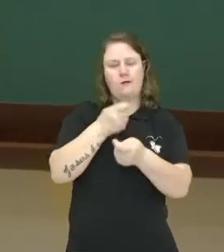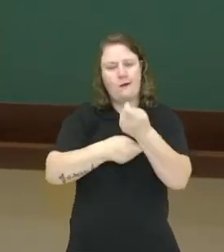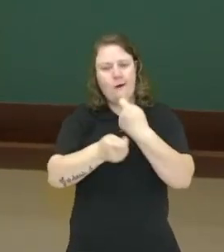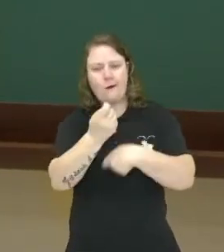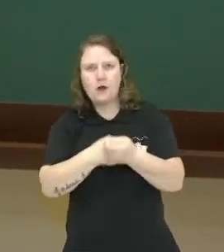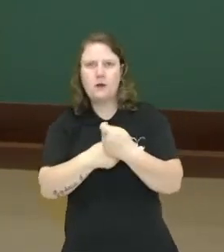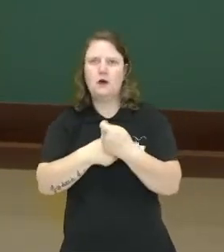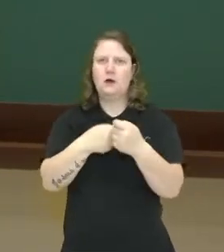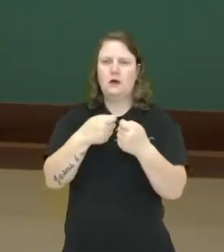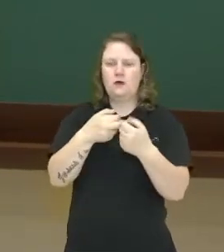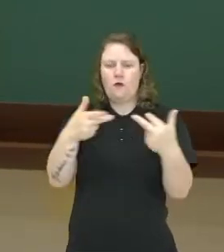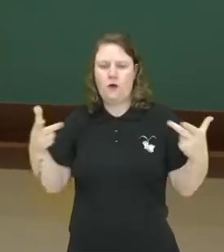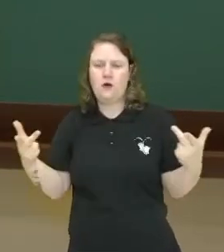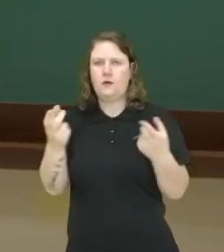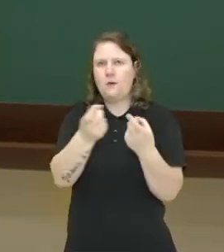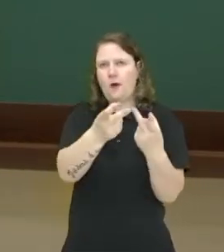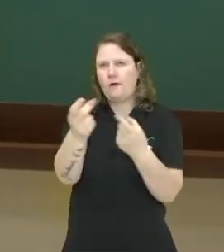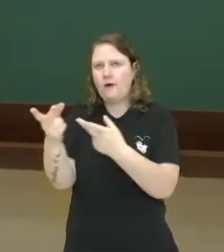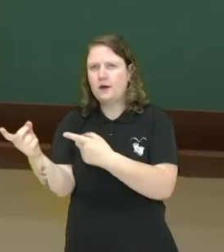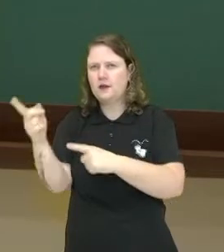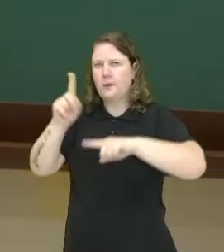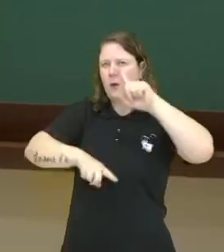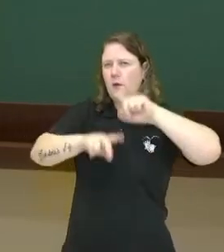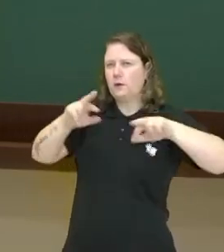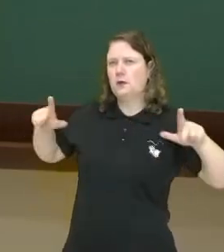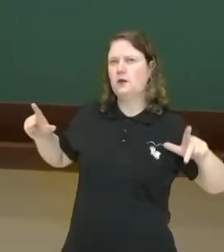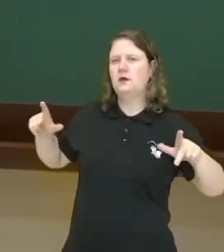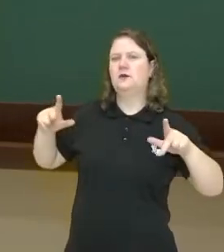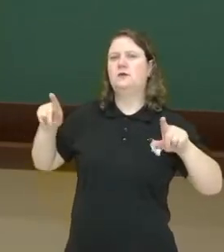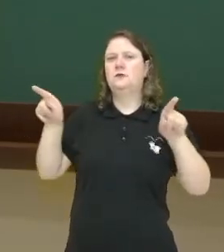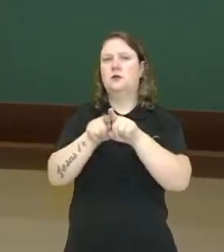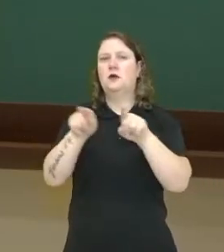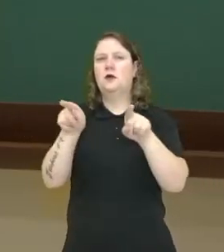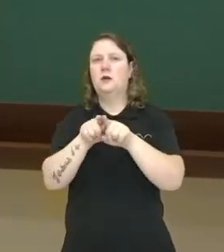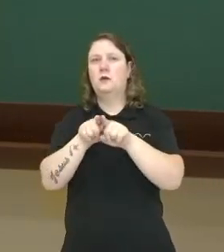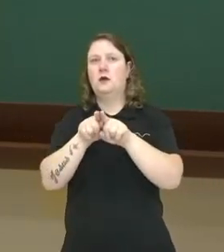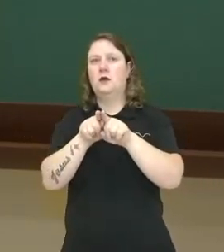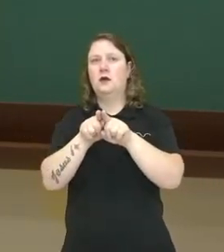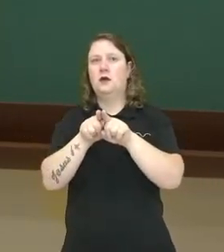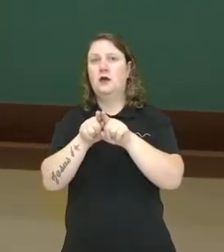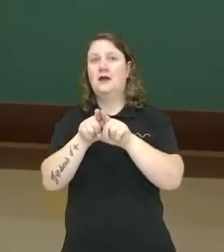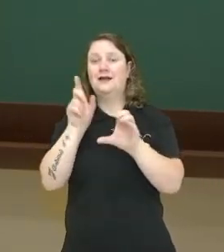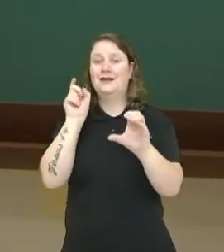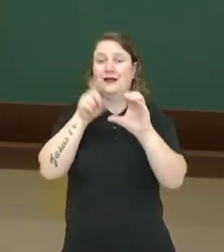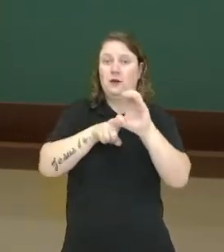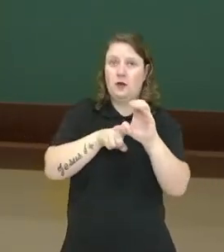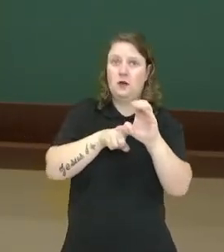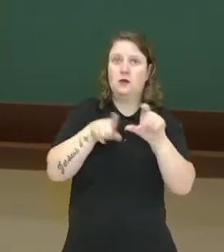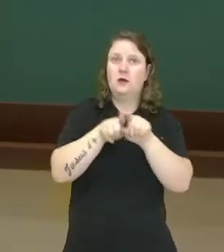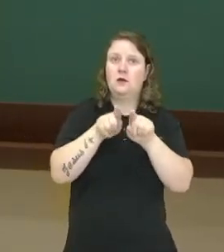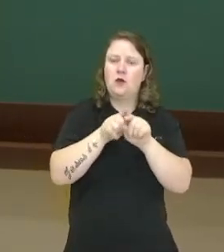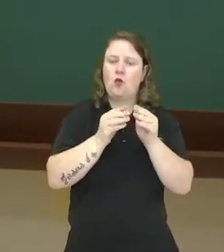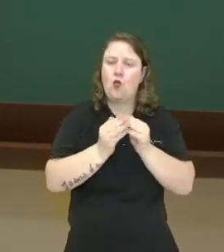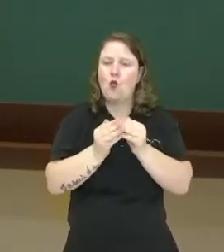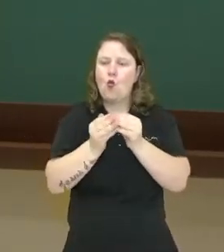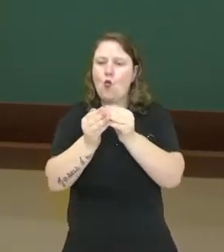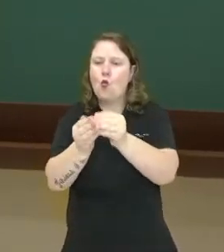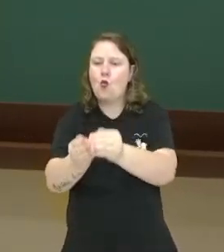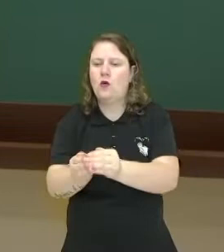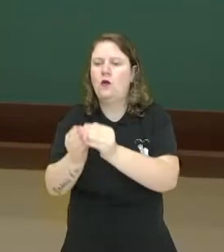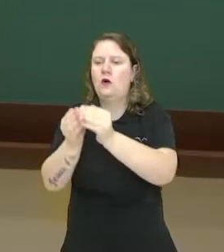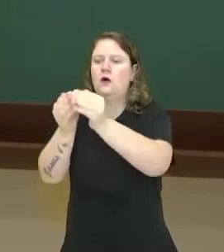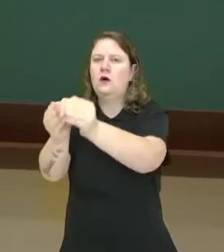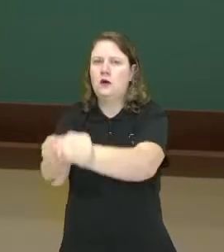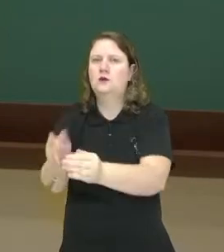mercadorias da Índia, ela vai acontecer ali, vai depender também dessa navegação, dessa atividade ali no Oceano